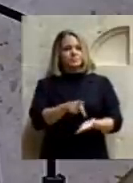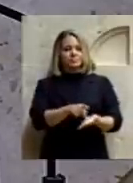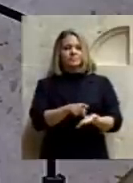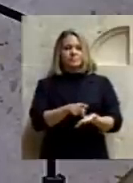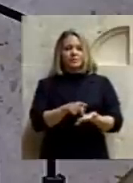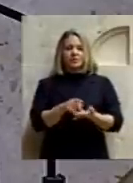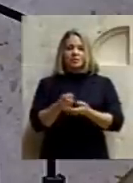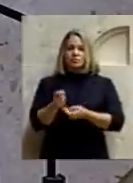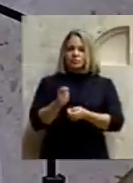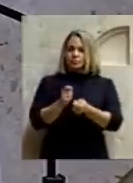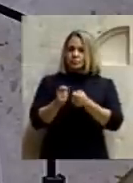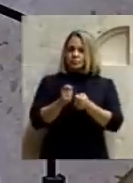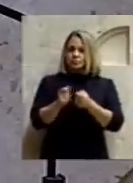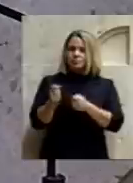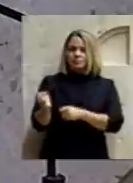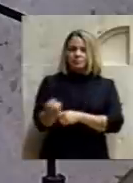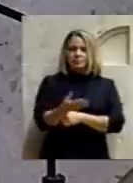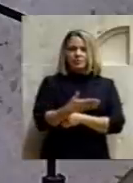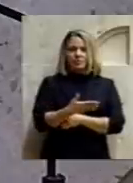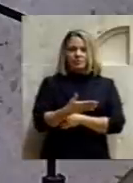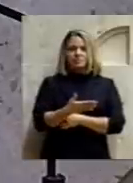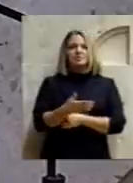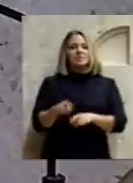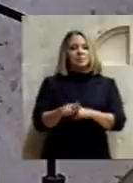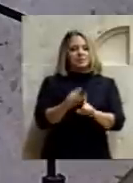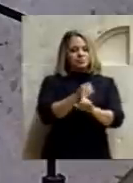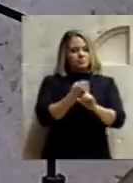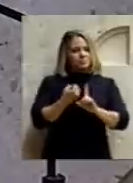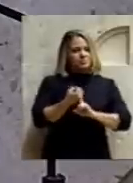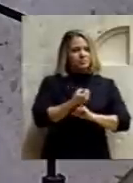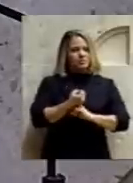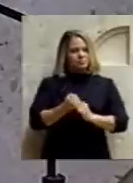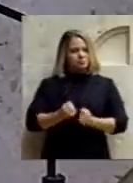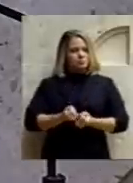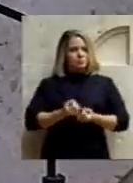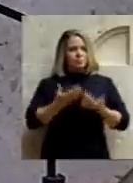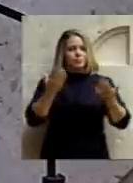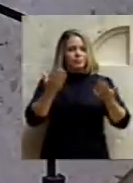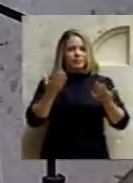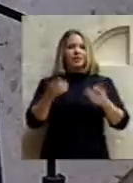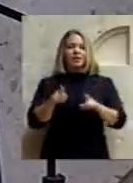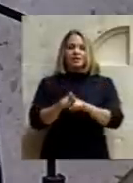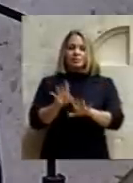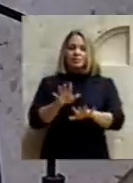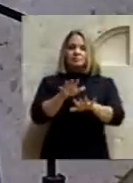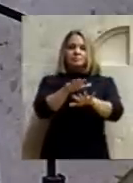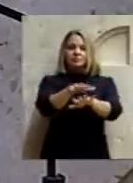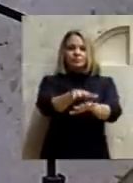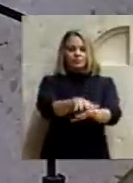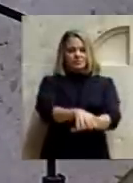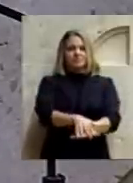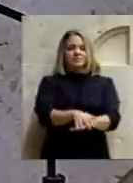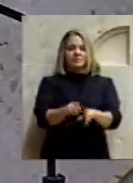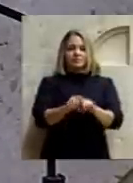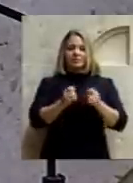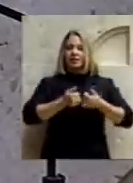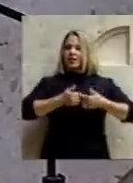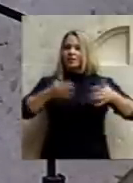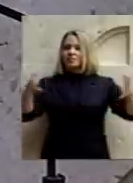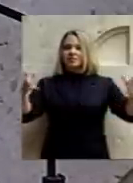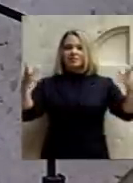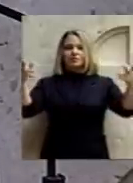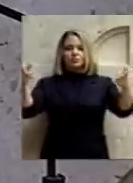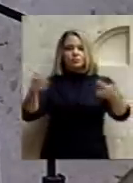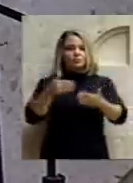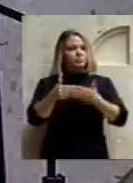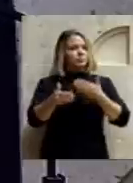de uma economia moderna e de uma sociedade dinâmica, inclusiva e aberta a toda e